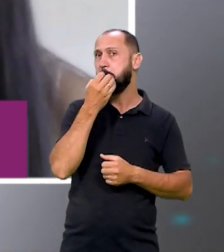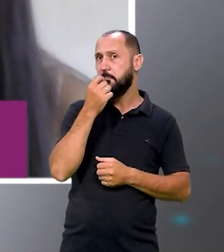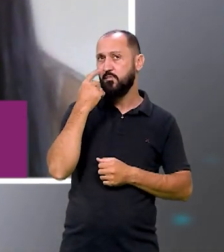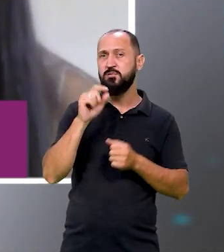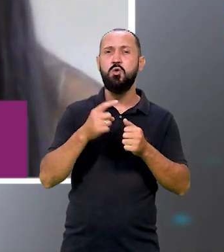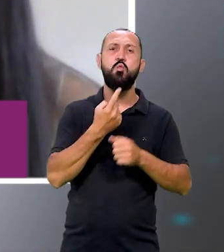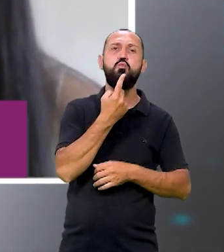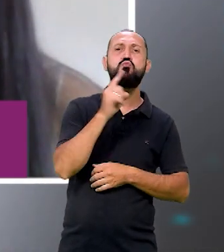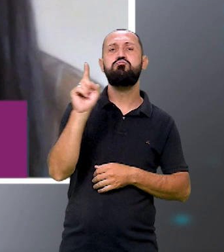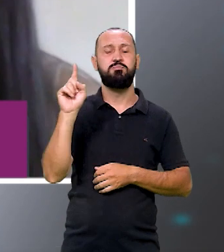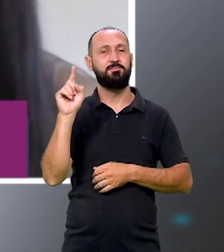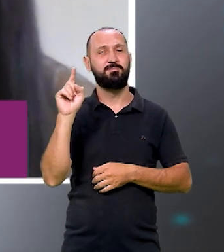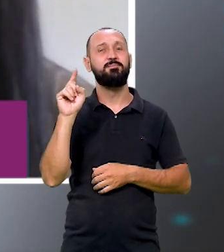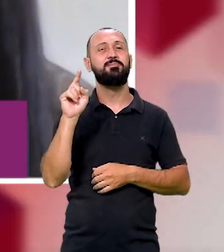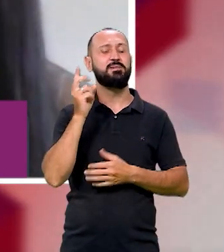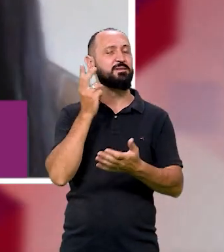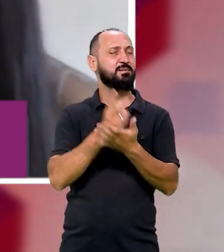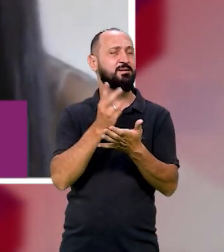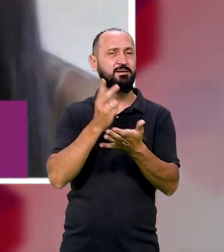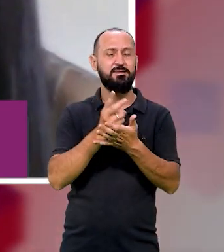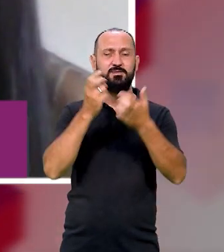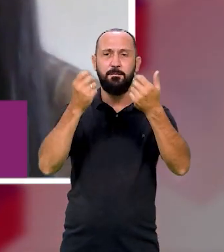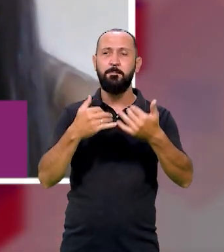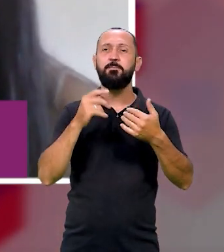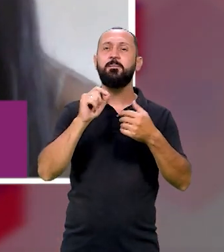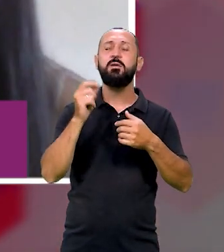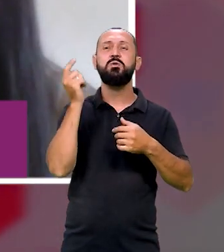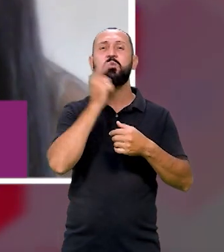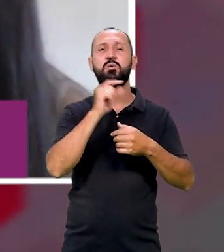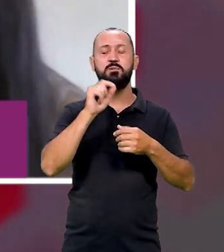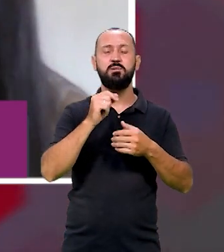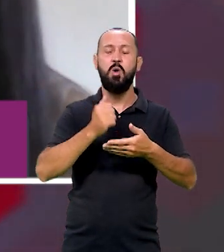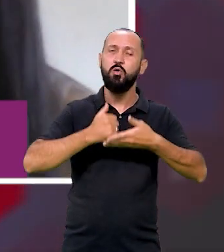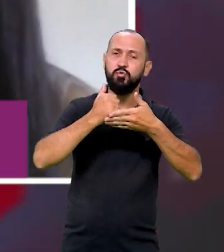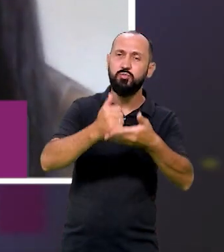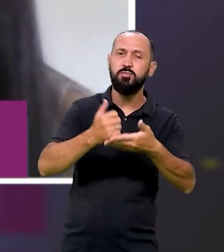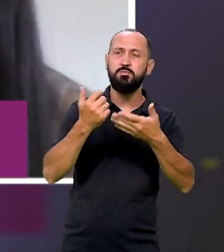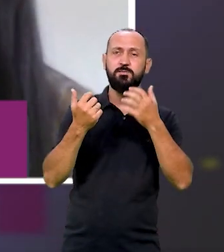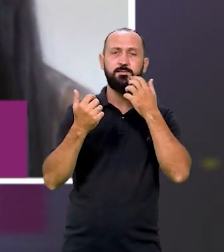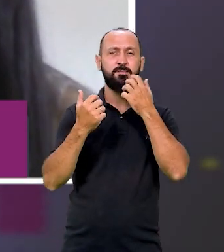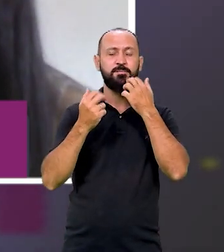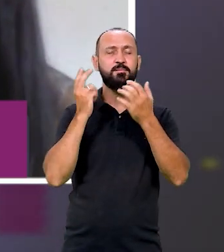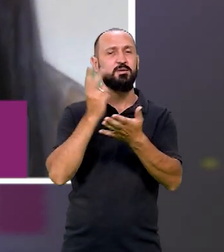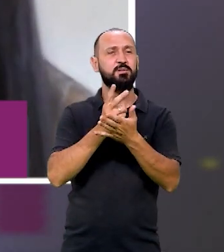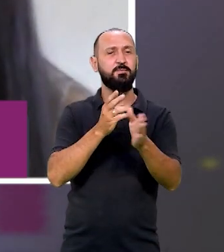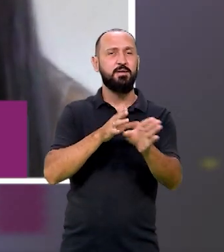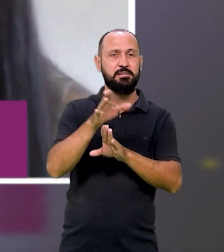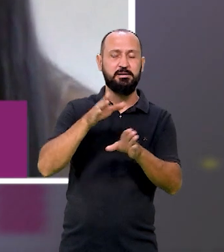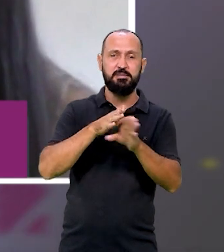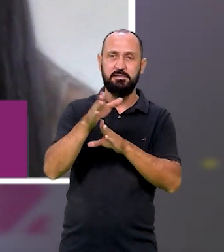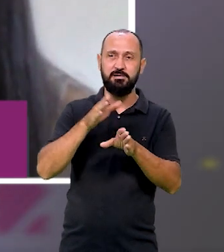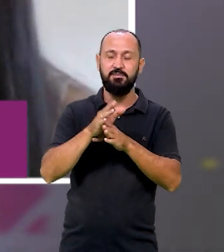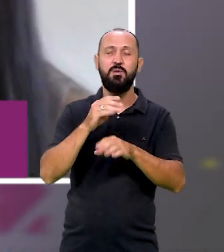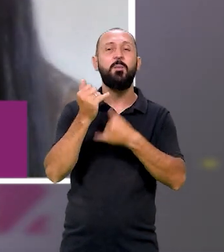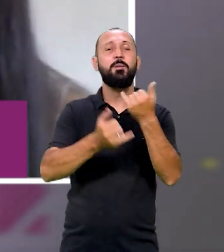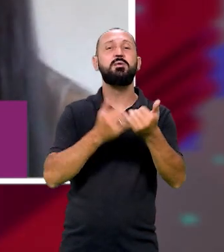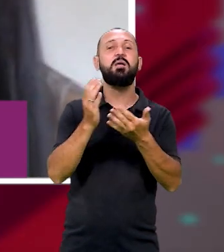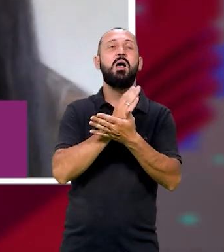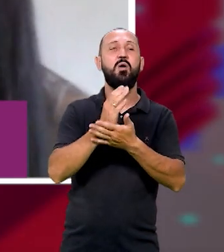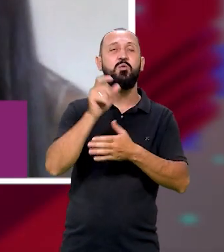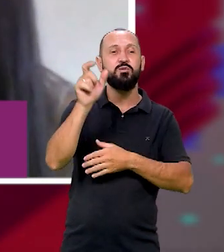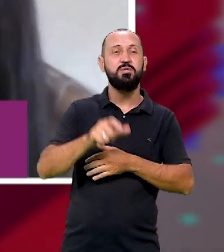trato intestinal. Isso é muito importante, né, comer o alimento de qualidade e pensar que ele vai ser absorvido também.